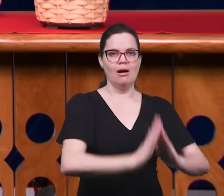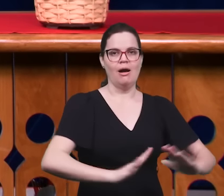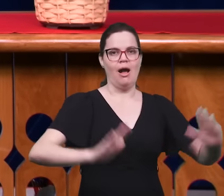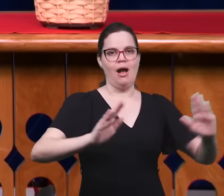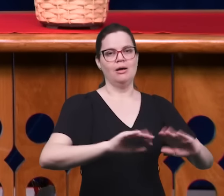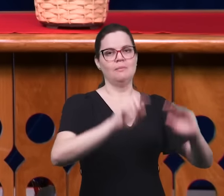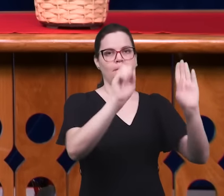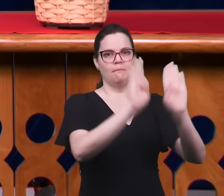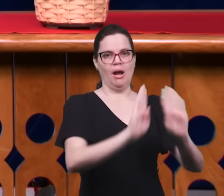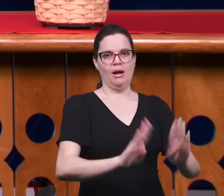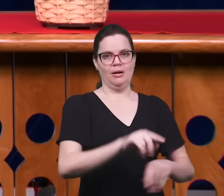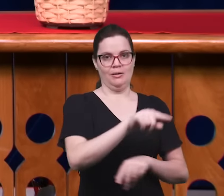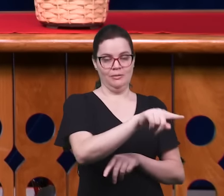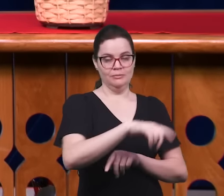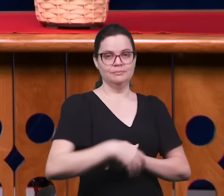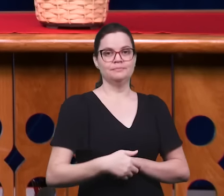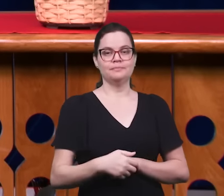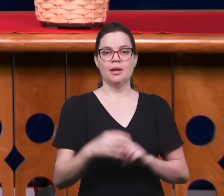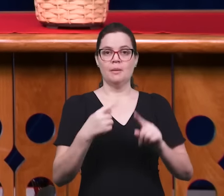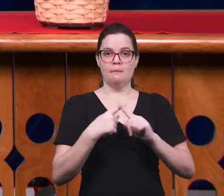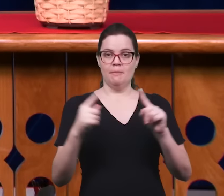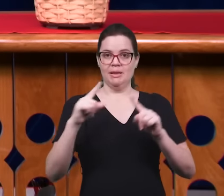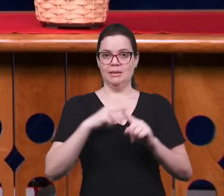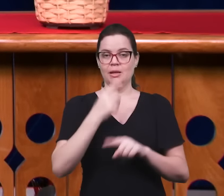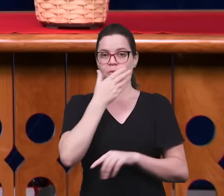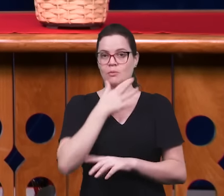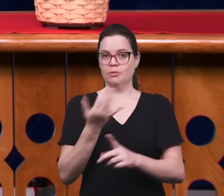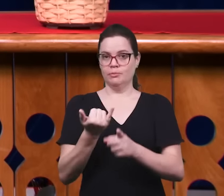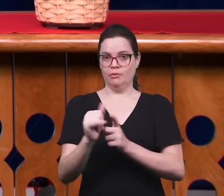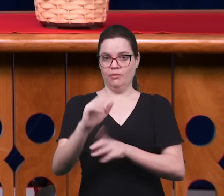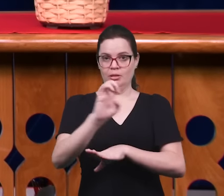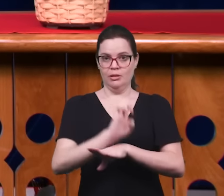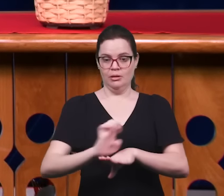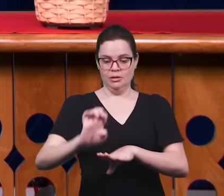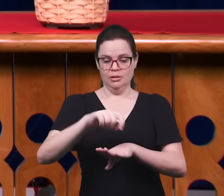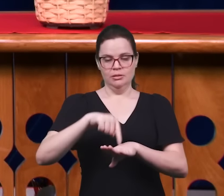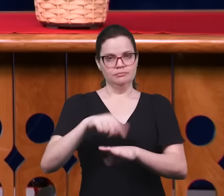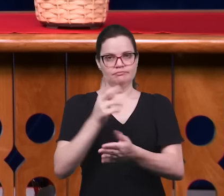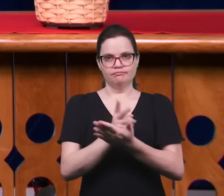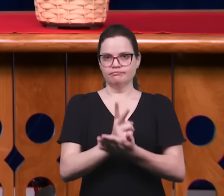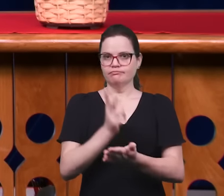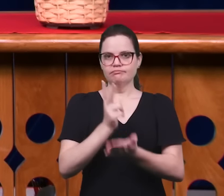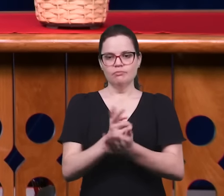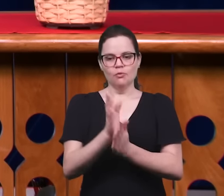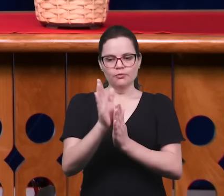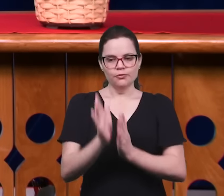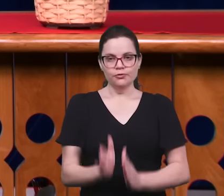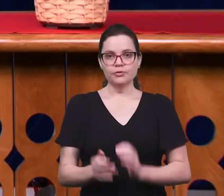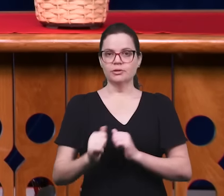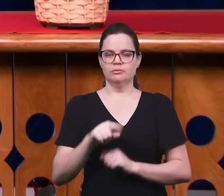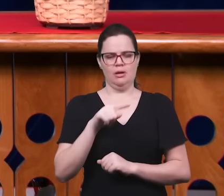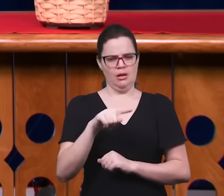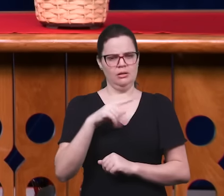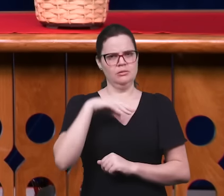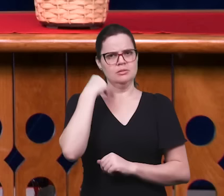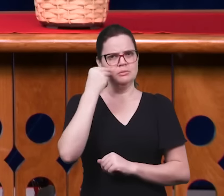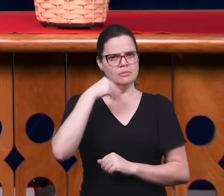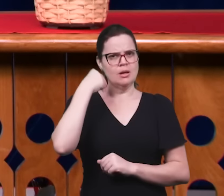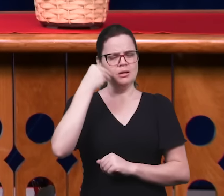sobre Elias, um profeta, um servo de Deus, que perseverou nos caminhos do Senhor. Um servo com